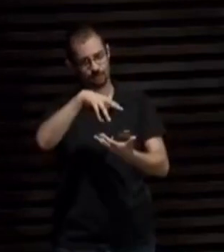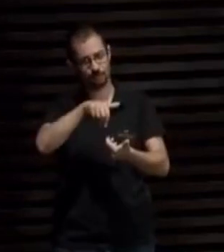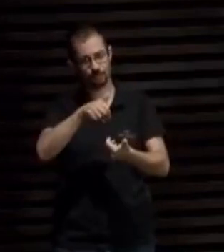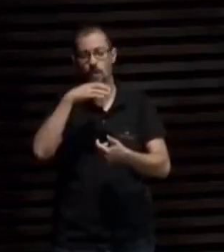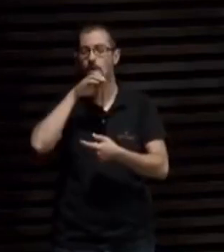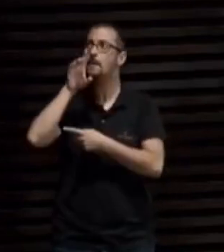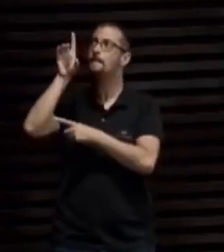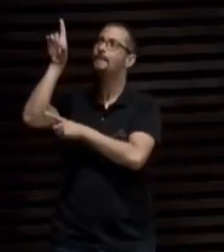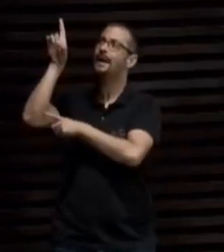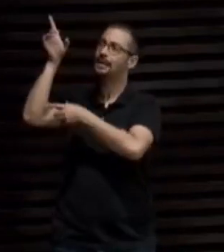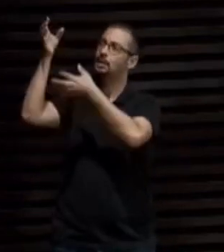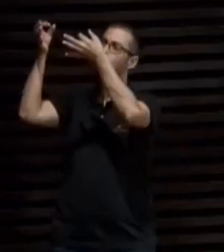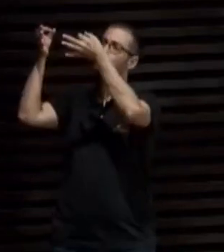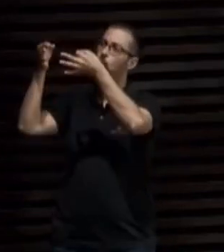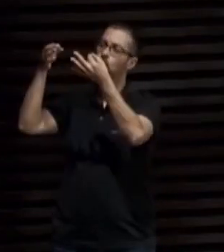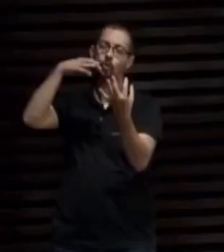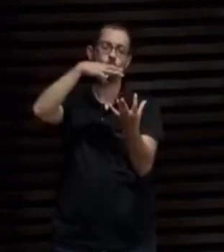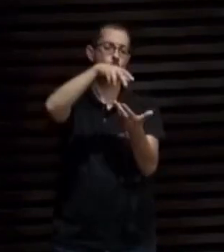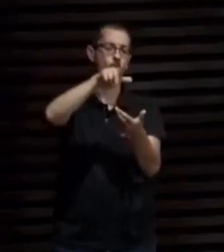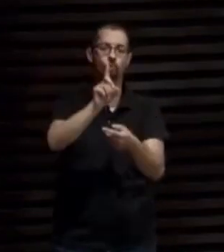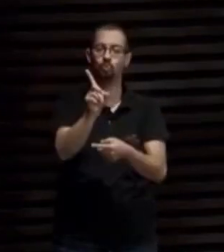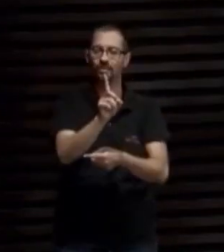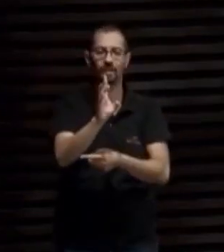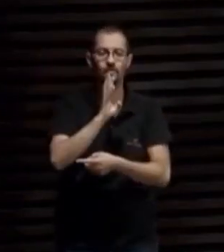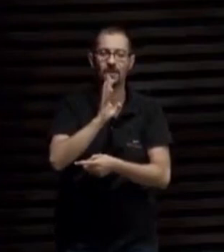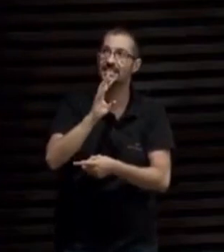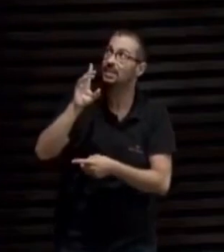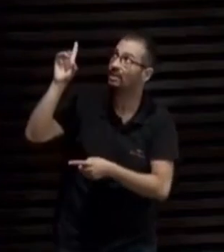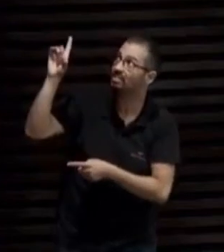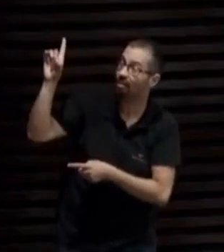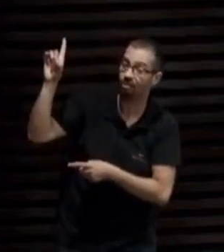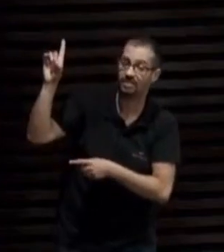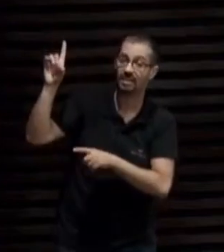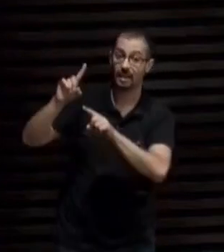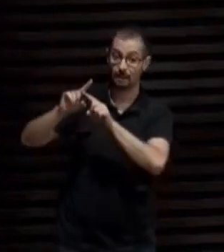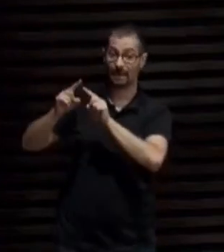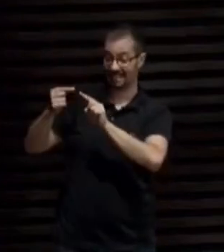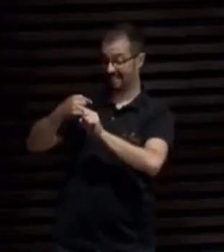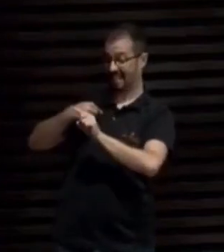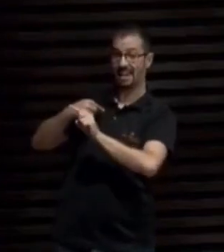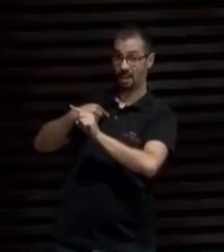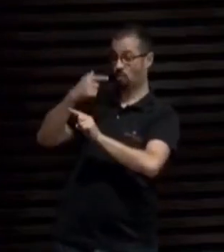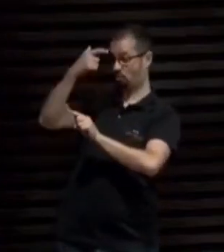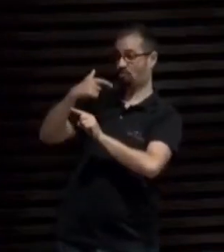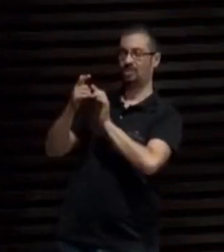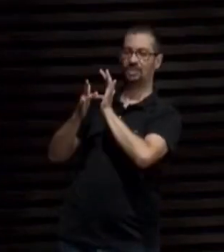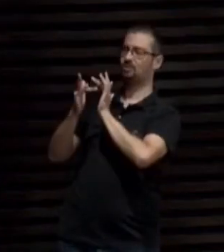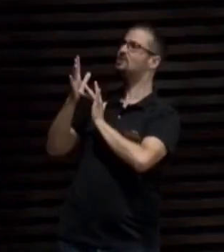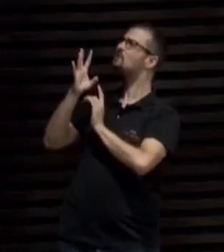mundo não te conheceu. Eu, porém, te conheci, e também estes compreenderam que tu me